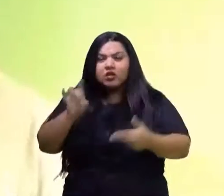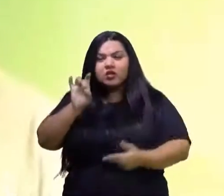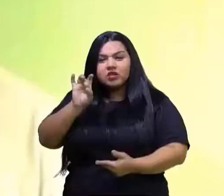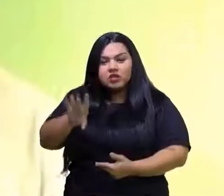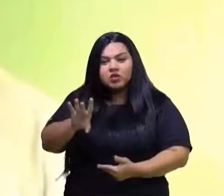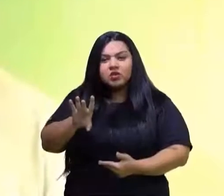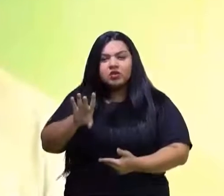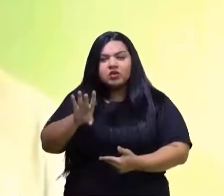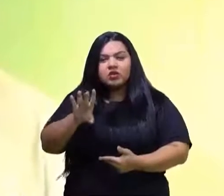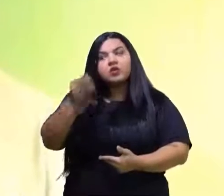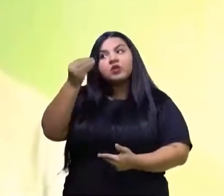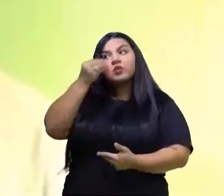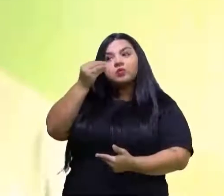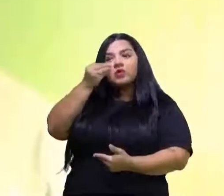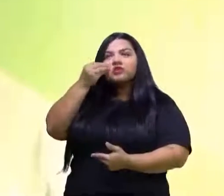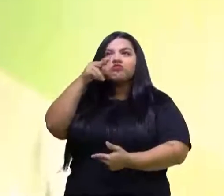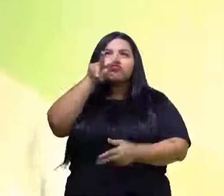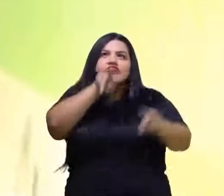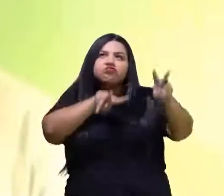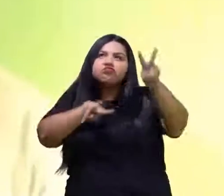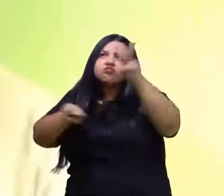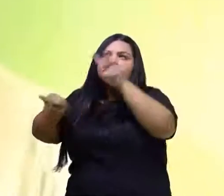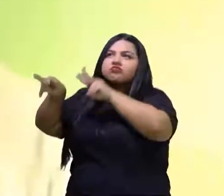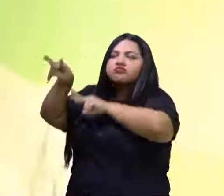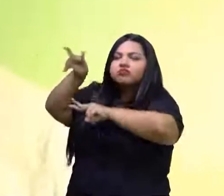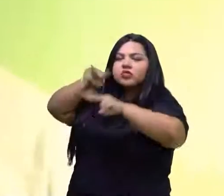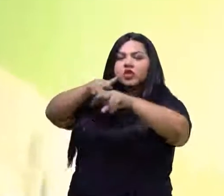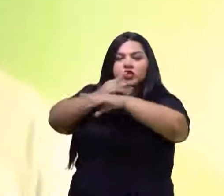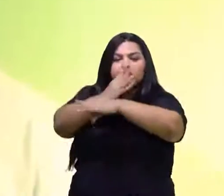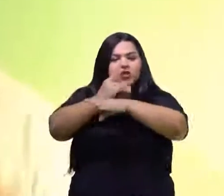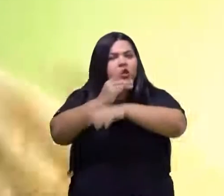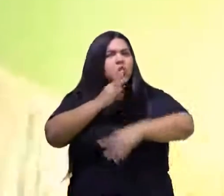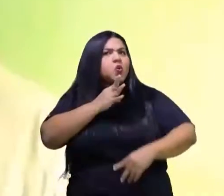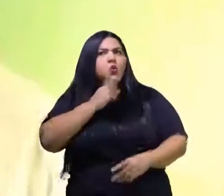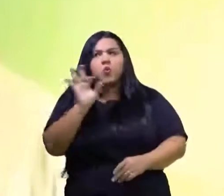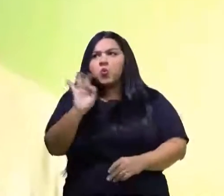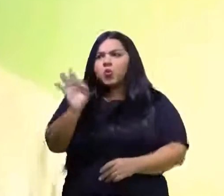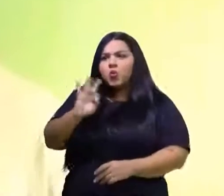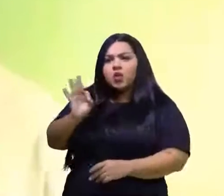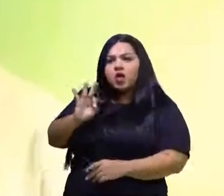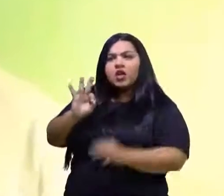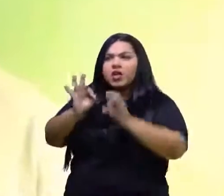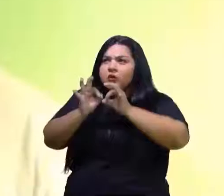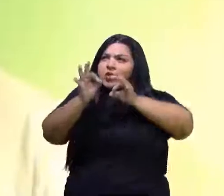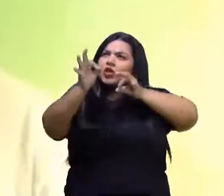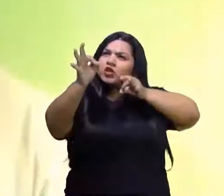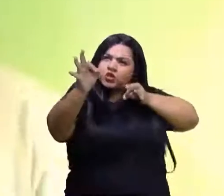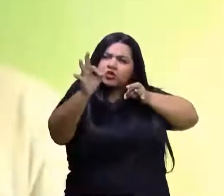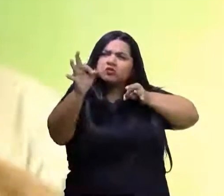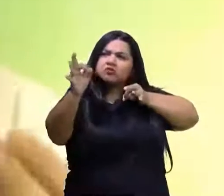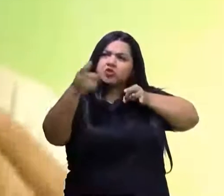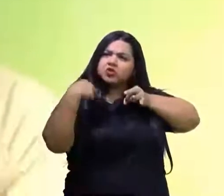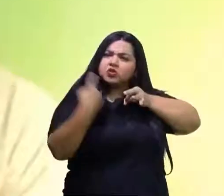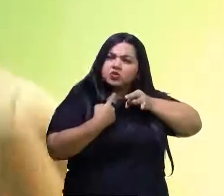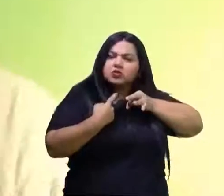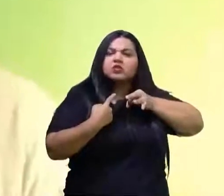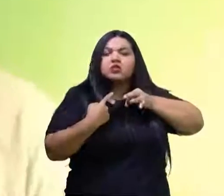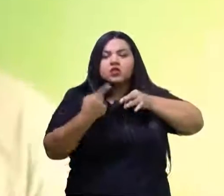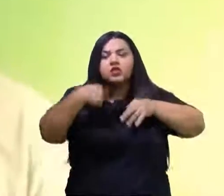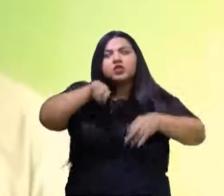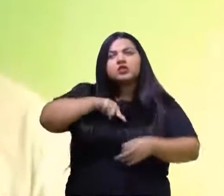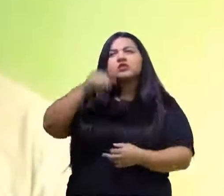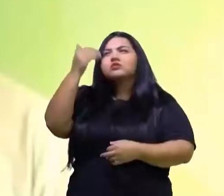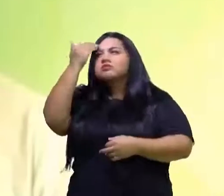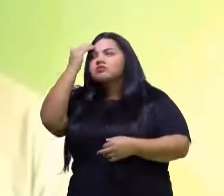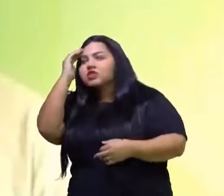sua observação, principalmente. Uma cidade que a gente não conhece, uma comunidade distante da nossa, por exemplo. A gente consegue entender a